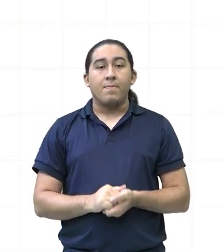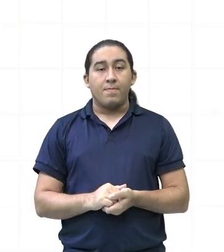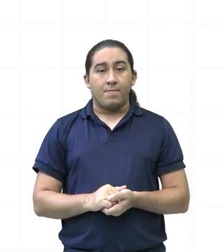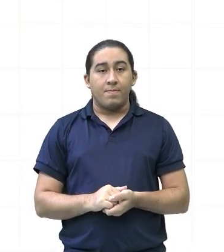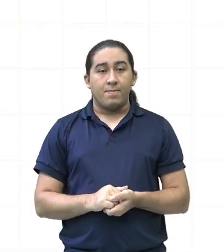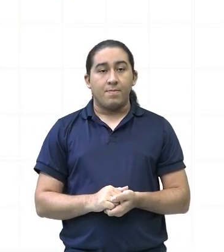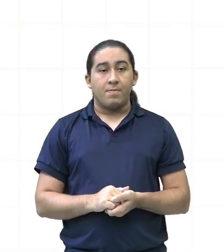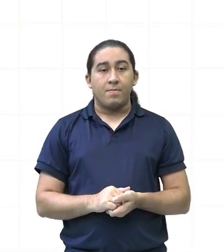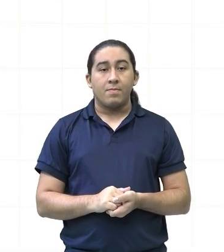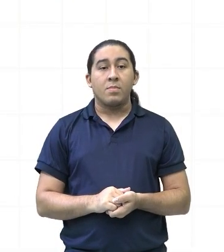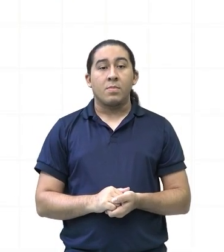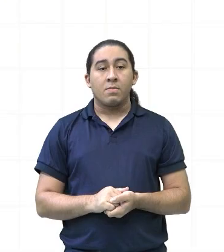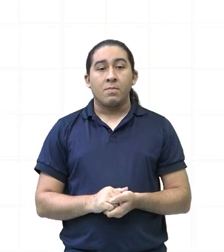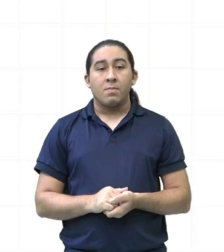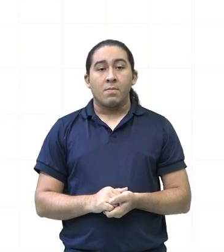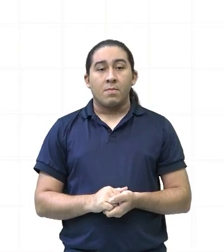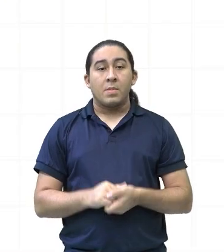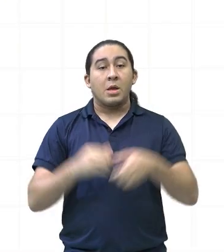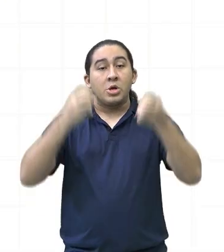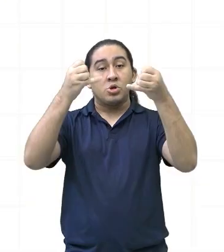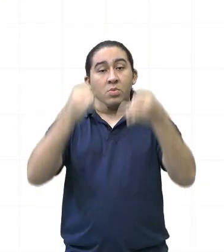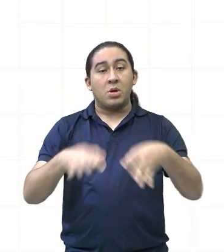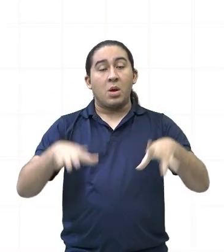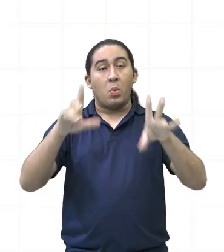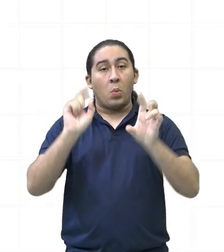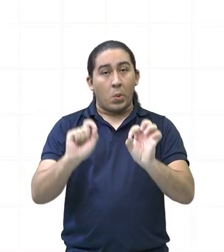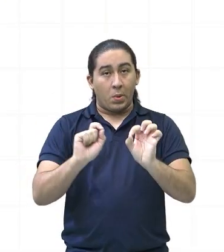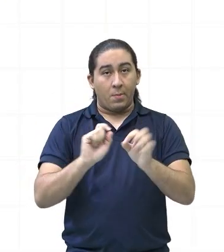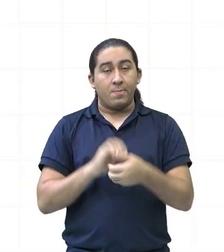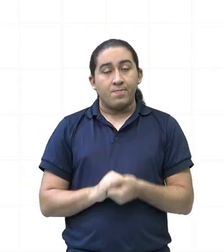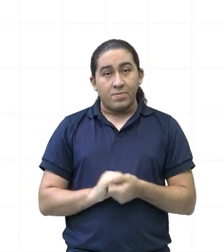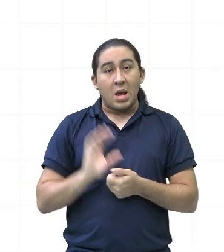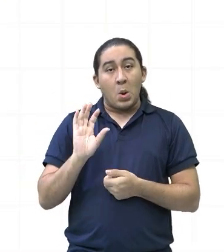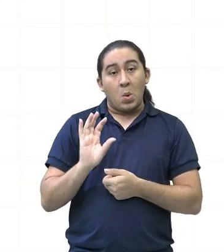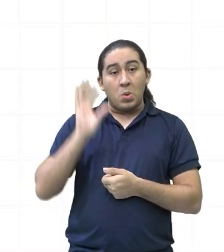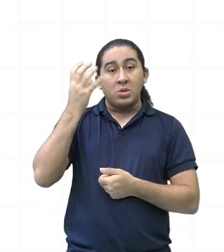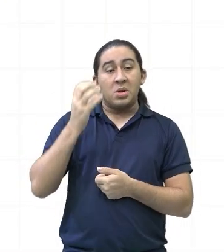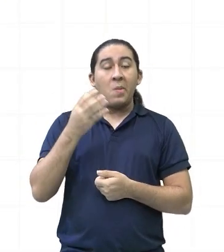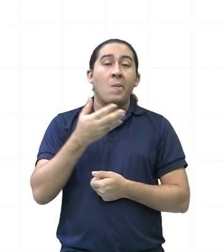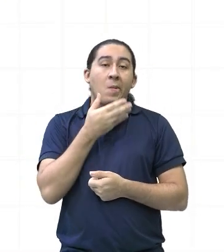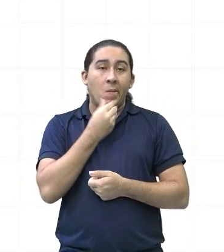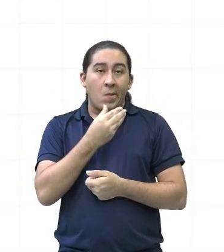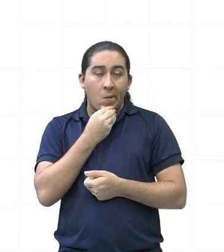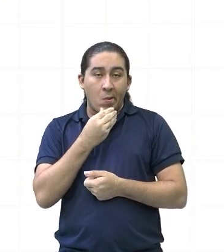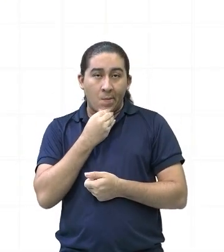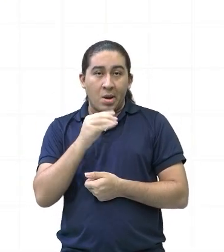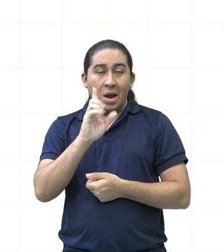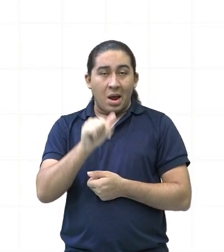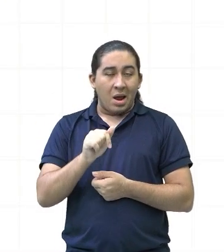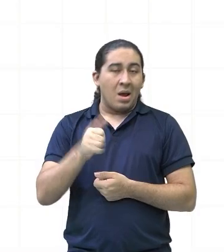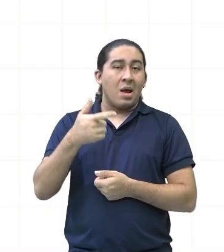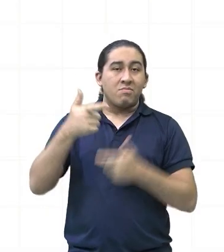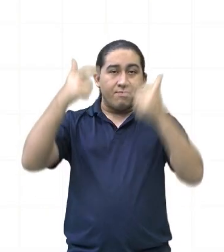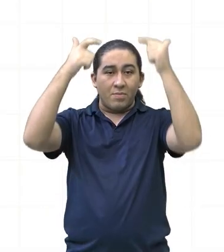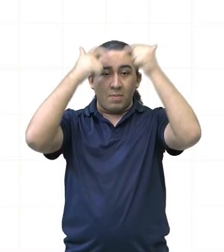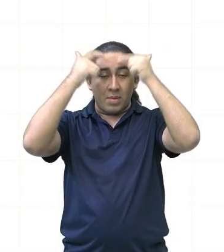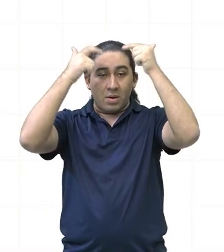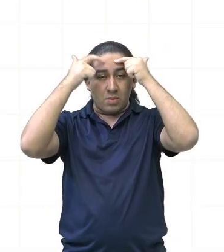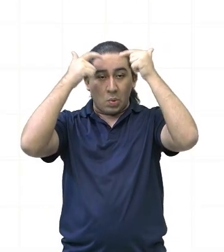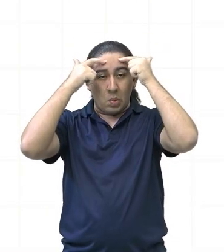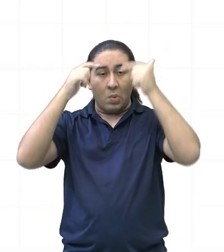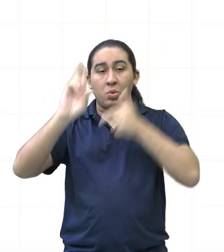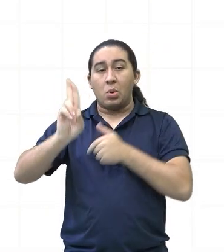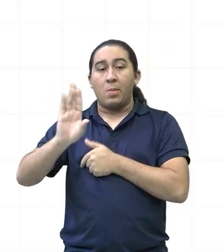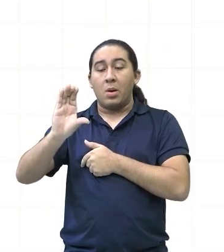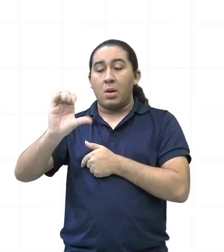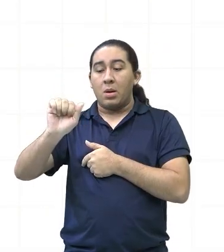reúne fatos sobre o motivo que levou Cambises, imperador persa, a atacar o Egito. Toda a sua